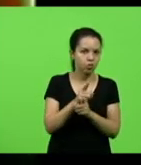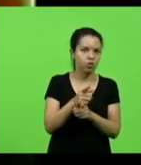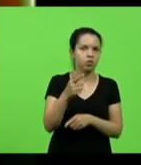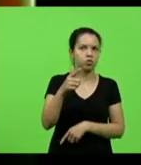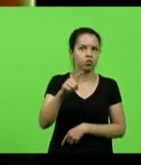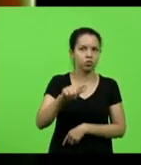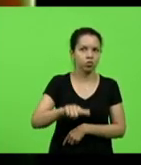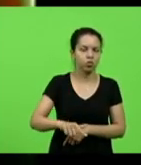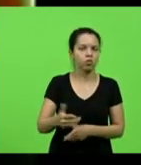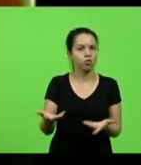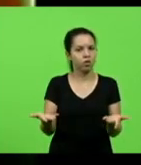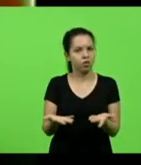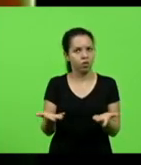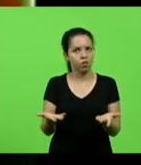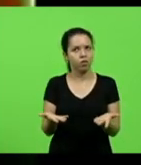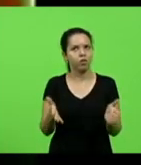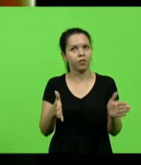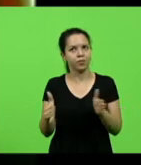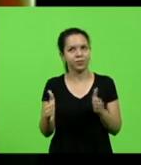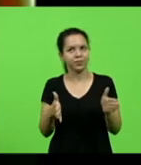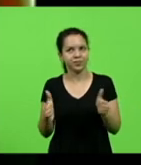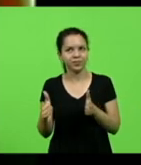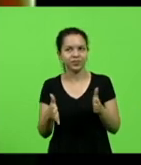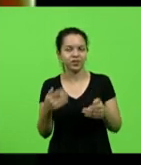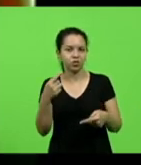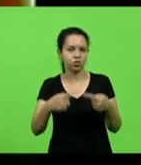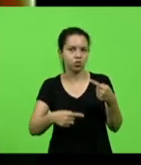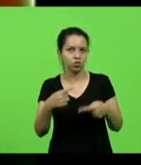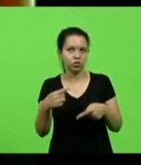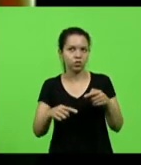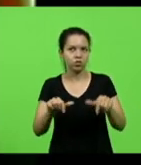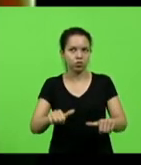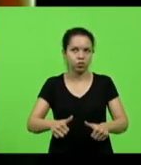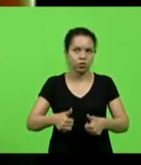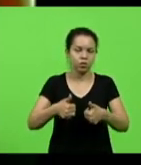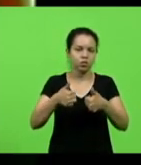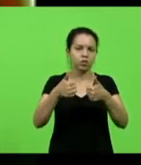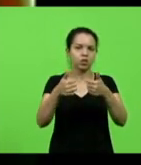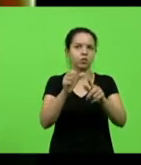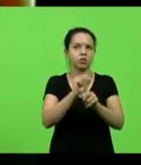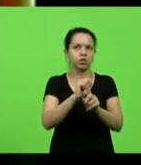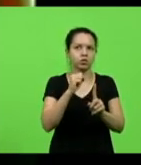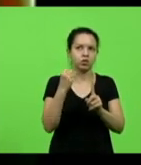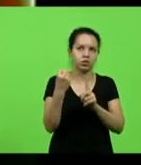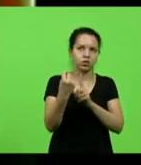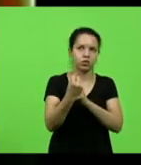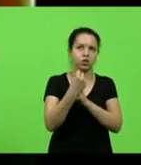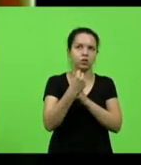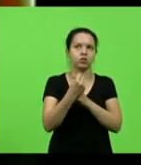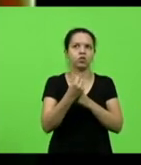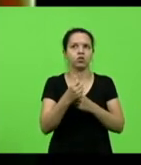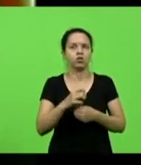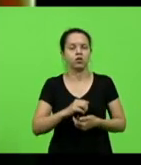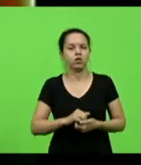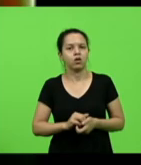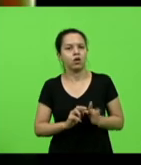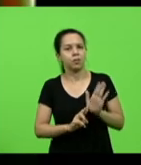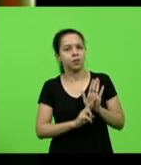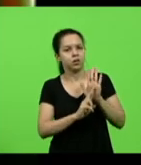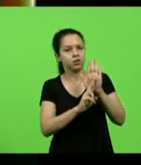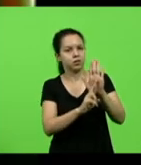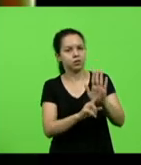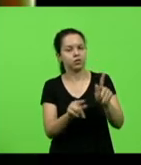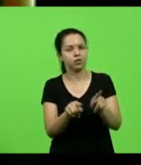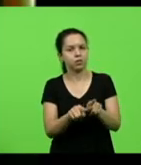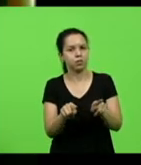situação dessa de discussão de melhoria para a sociedade. O nosso representante também do